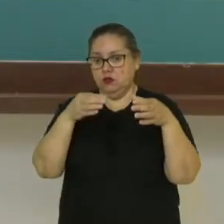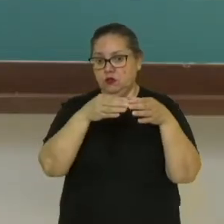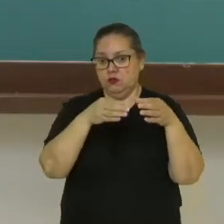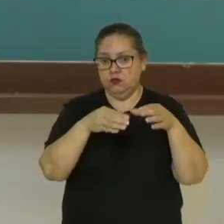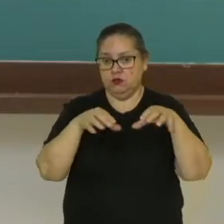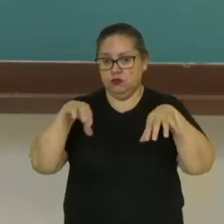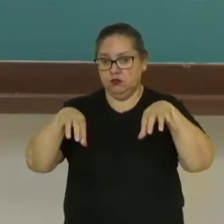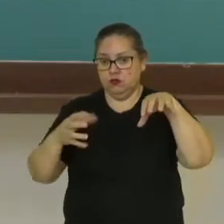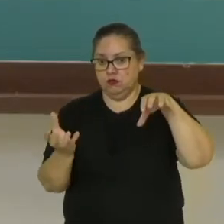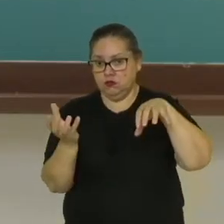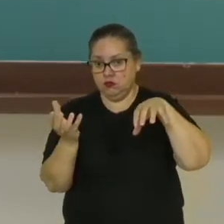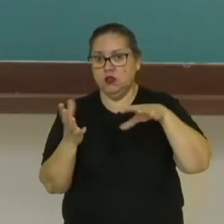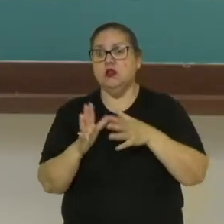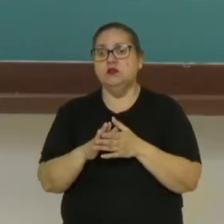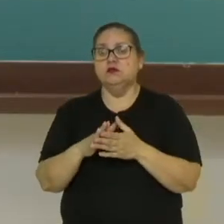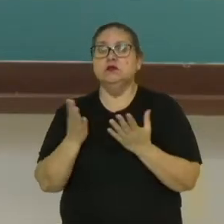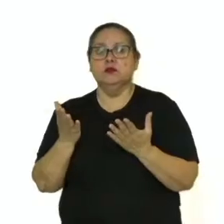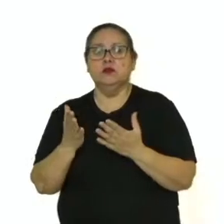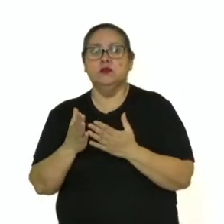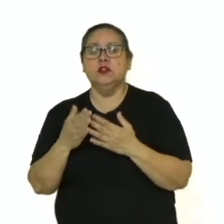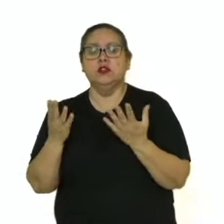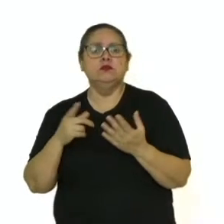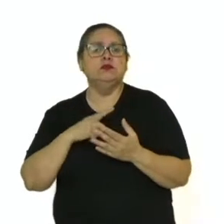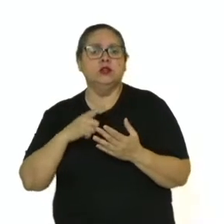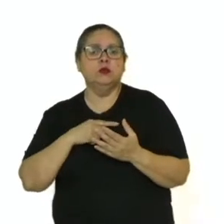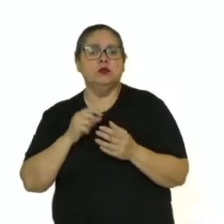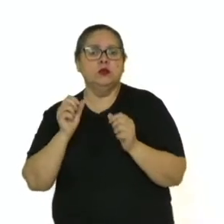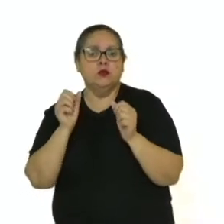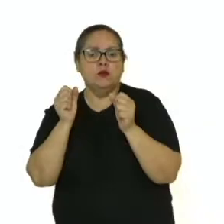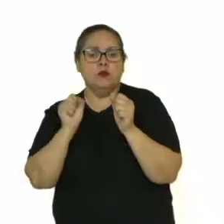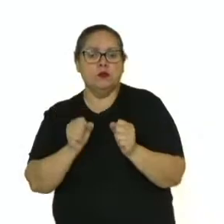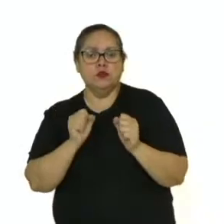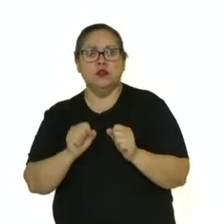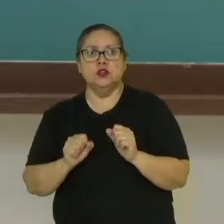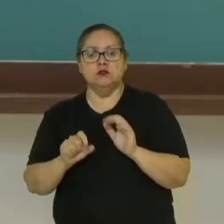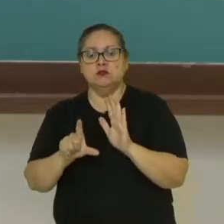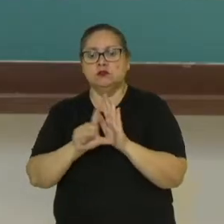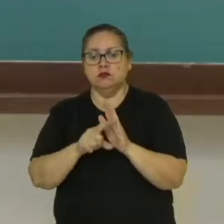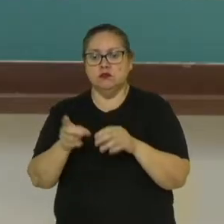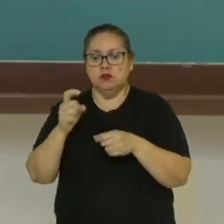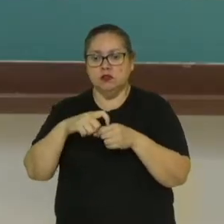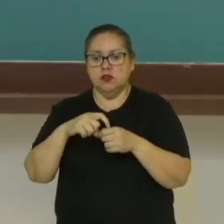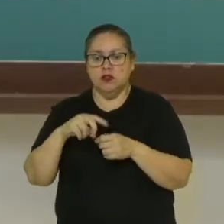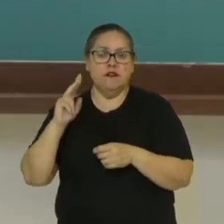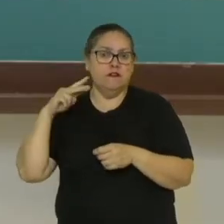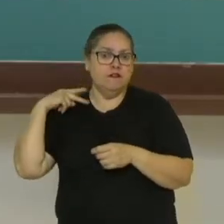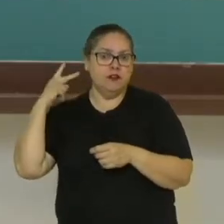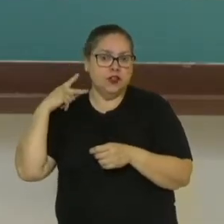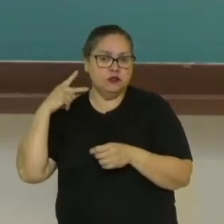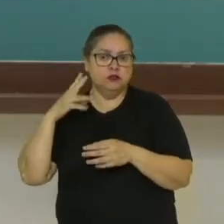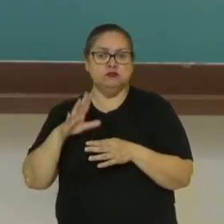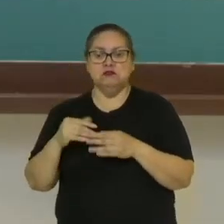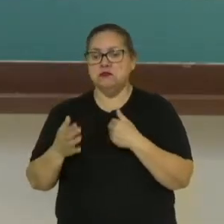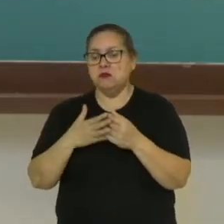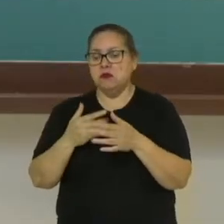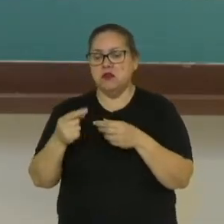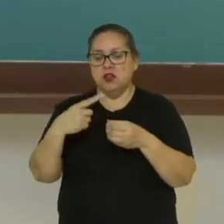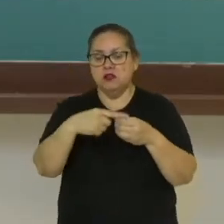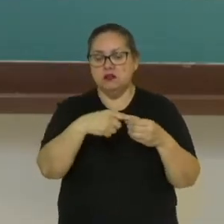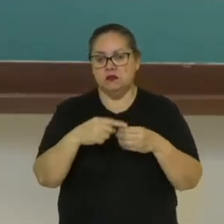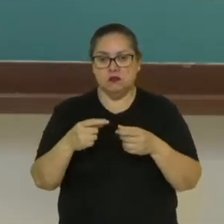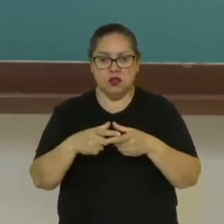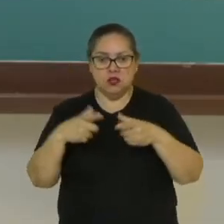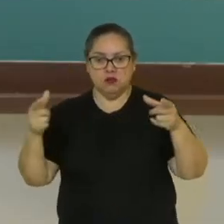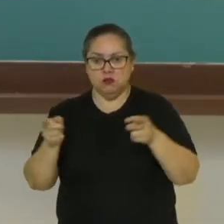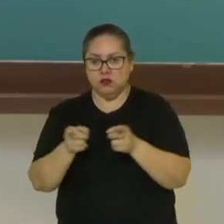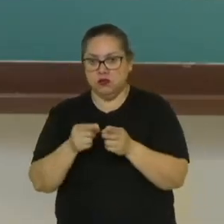poder legislativo. Então temos o nosso poder legislativo no município, os vereadores. Qualquer município, maior ou menor